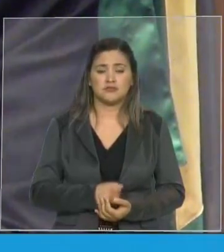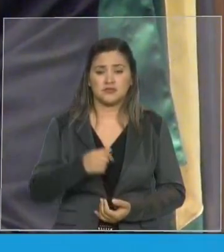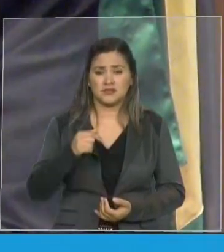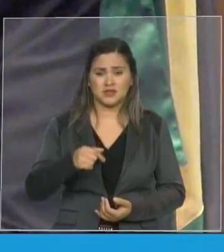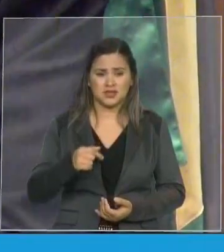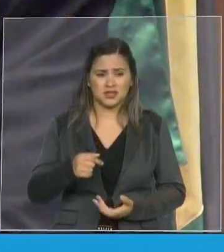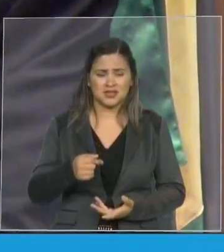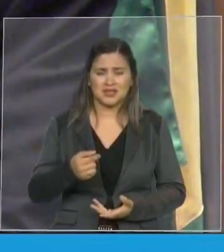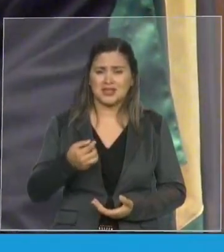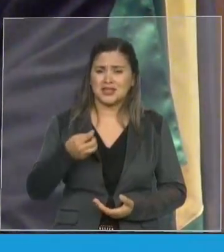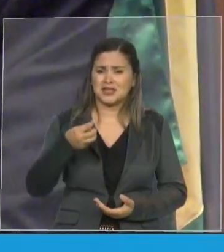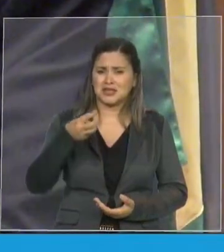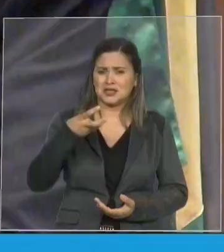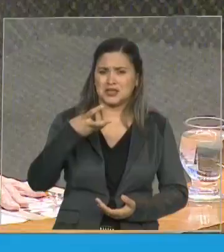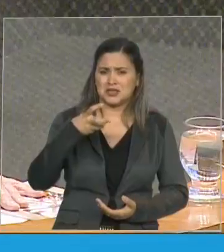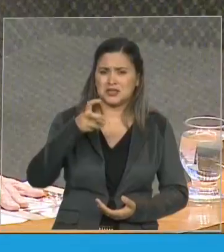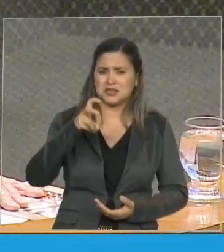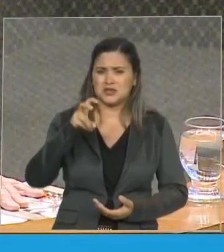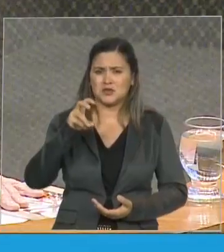4, sem violência.